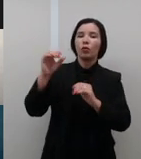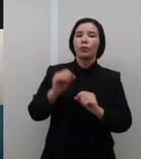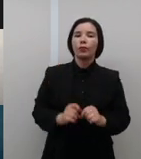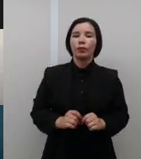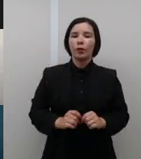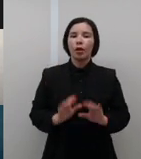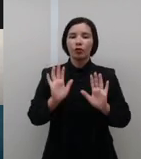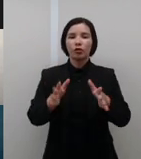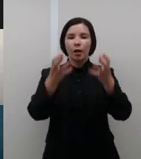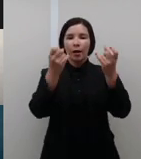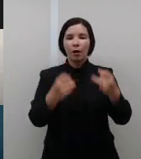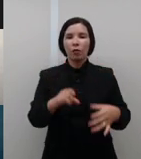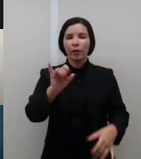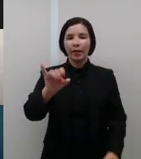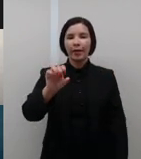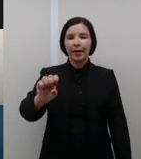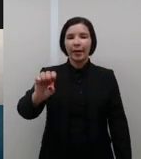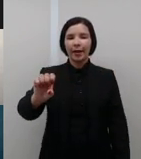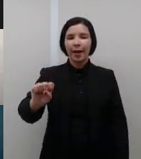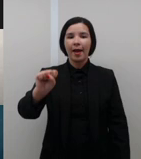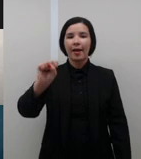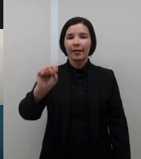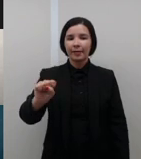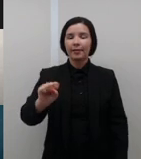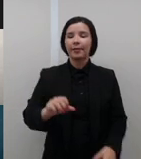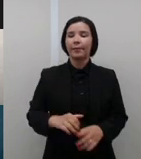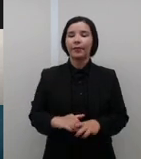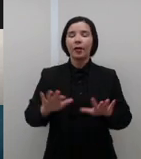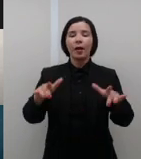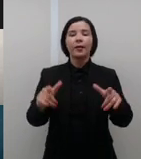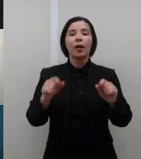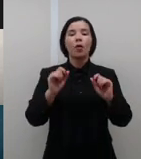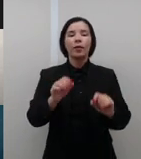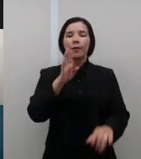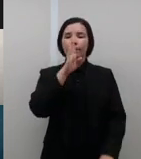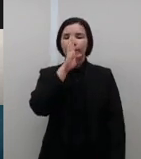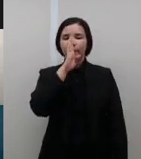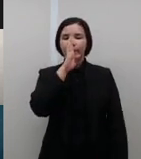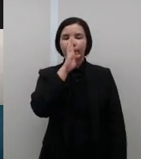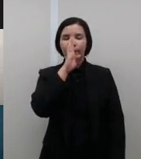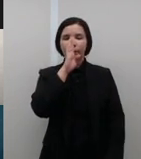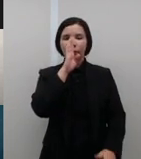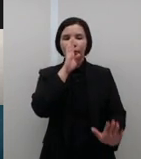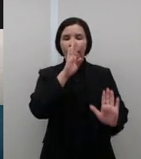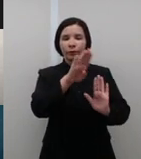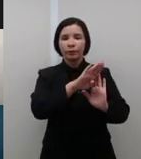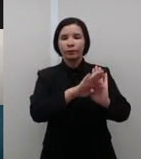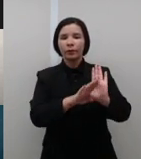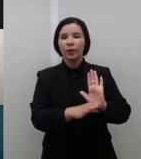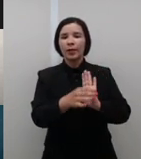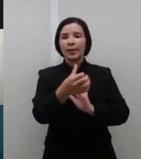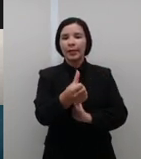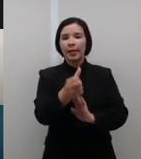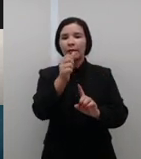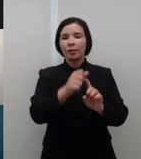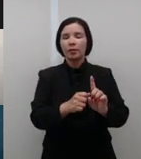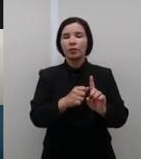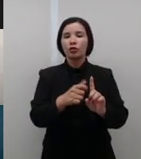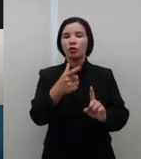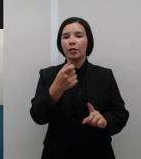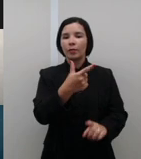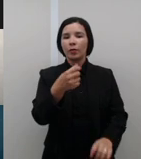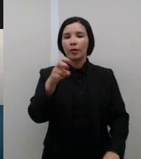IESES, para equacionar a omissão, deliberou, em 6 de agosto de 2015, primeira vez que é suprida a